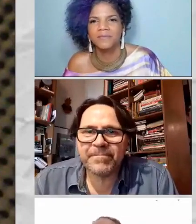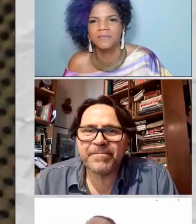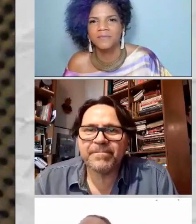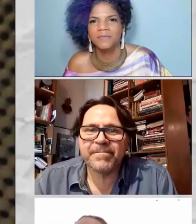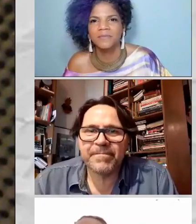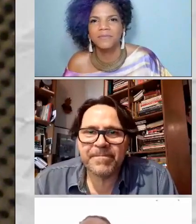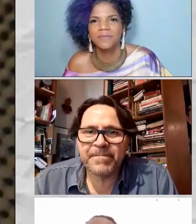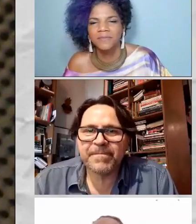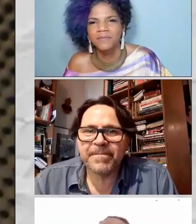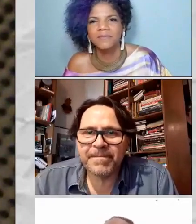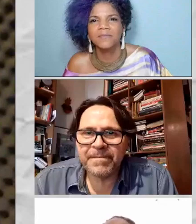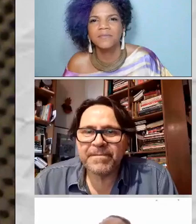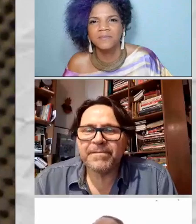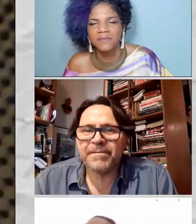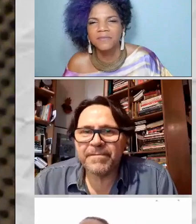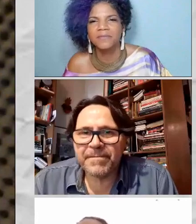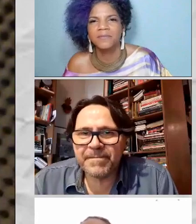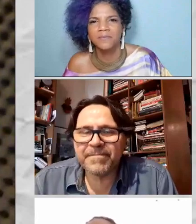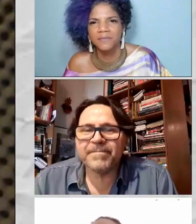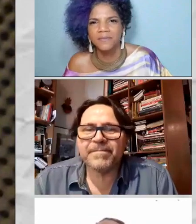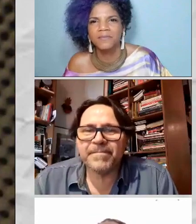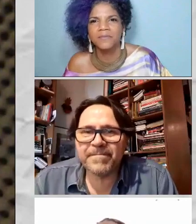Aboli, aboli,